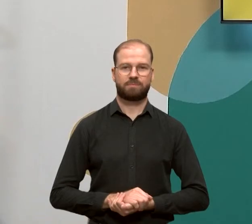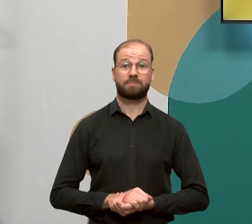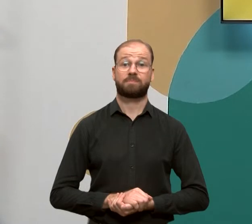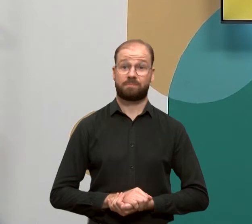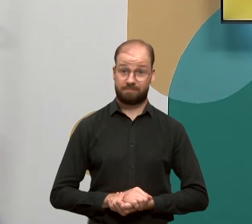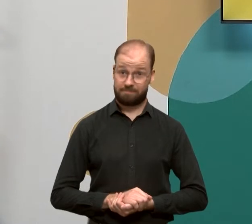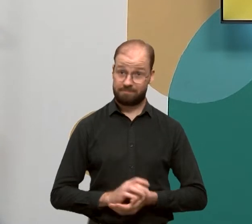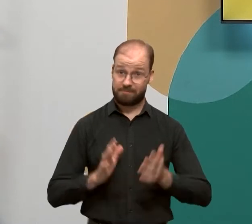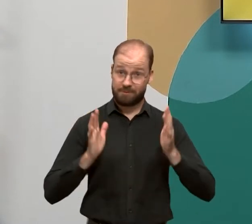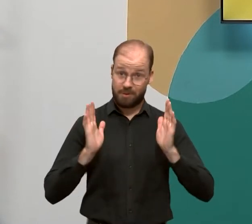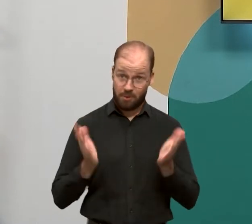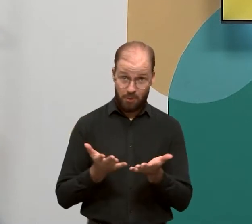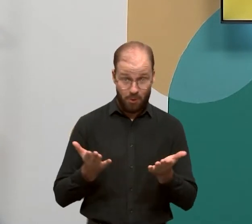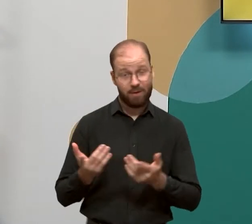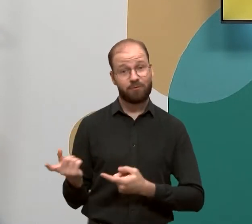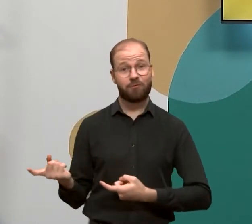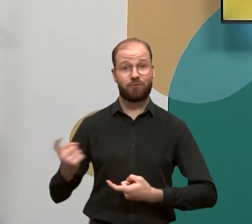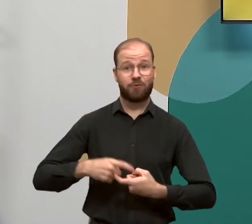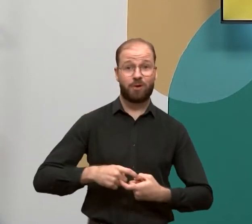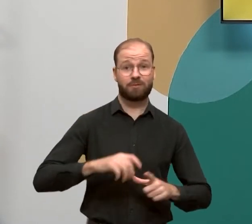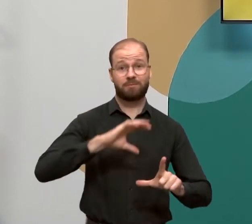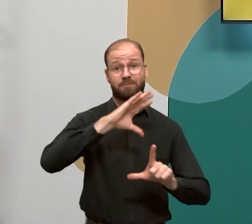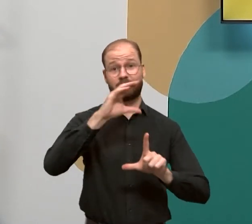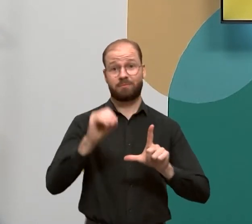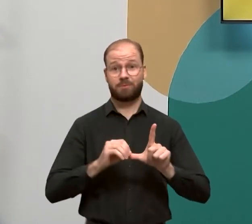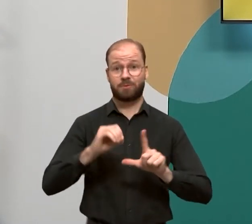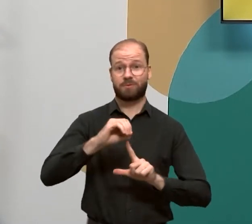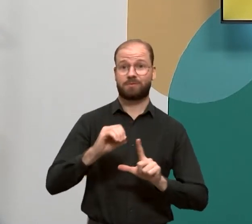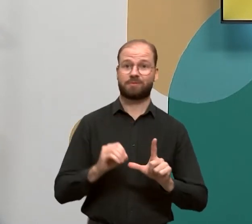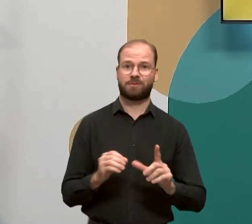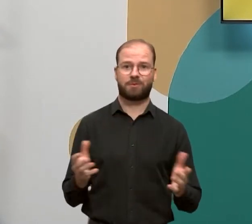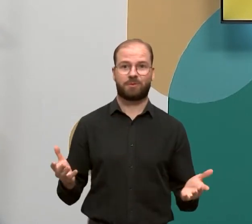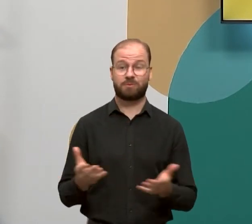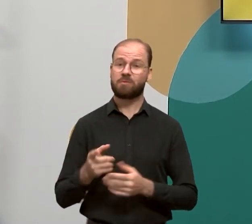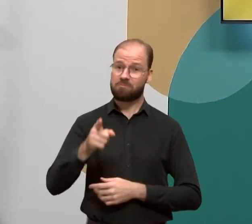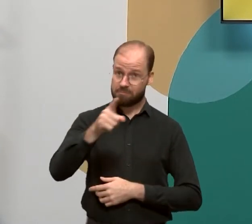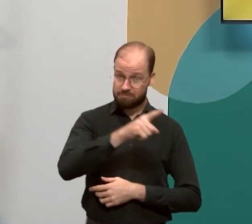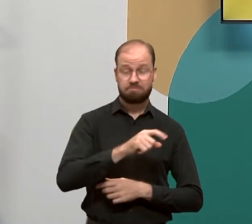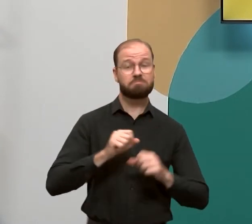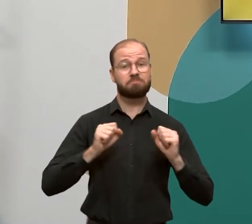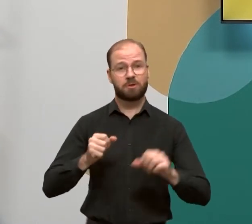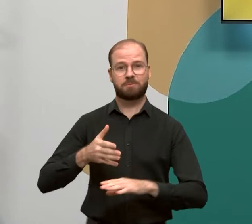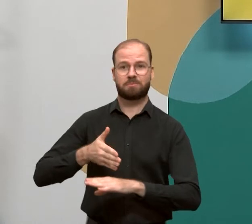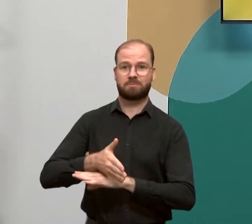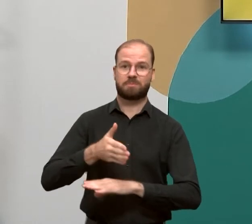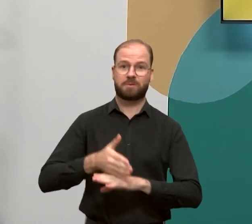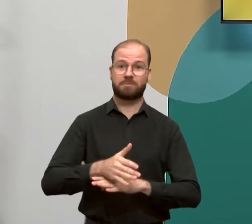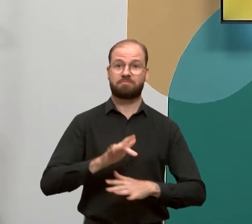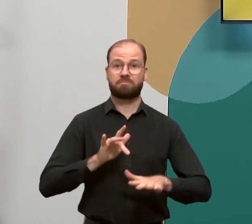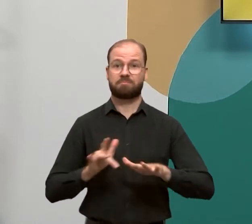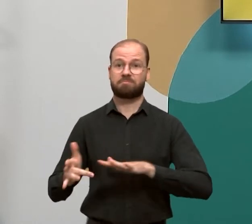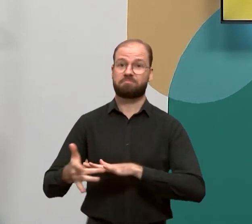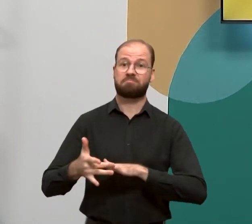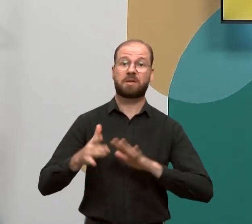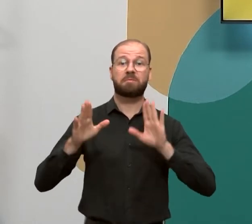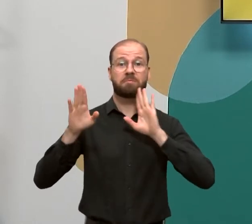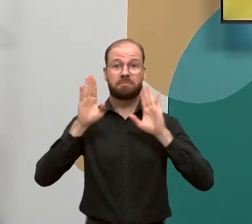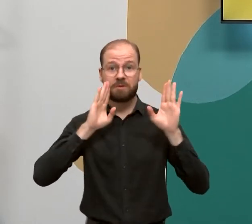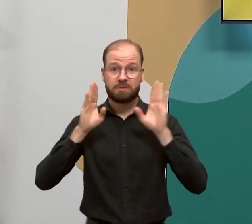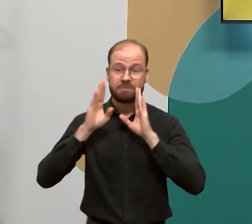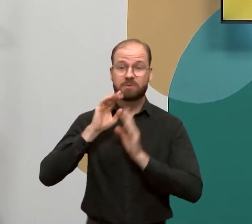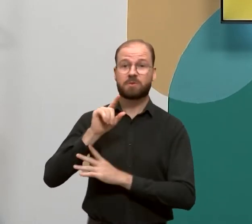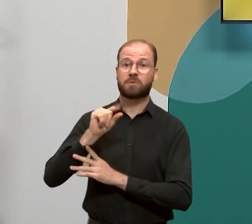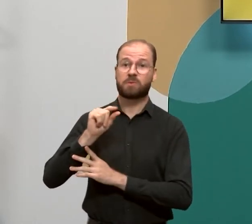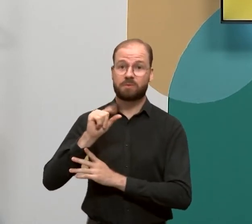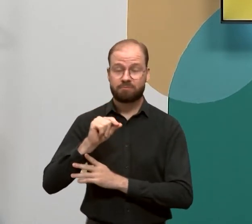Já estamos de volta com o Mundo UFG de hoje. E você pode participar do programa pelas redes sociais, Facebook, Twitter